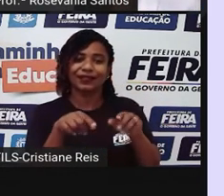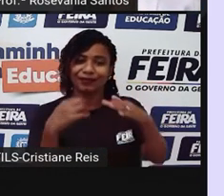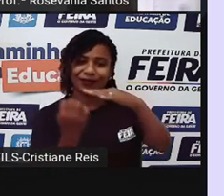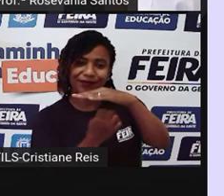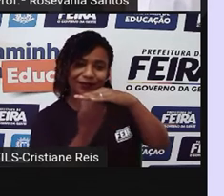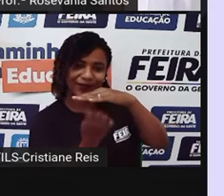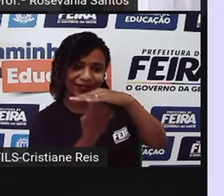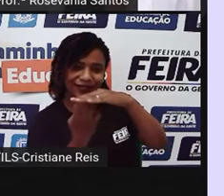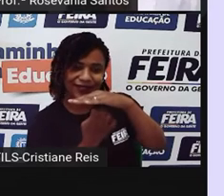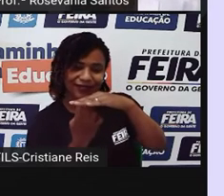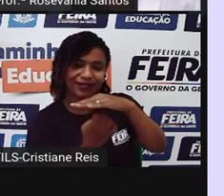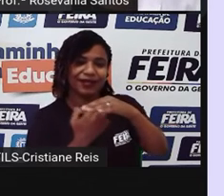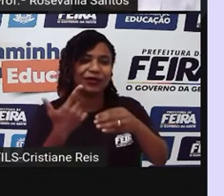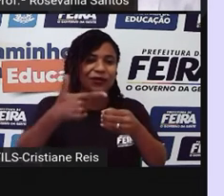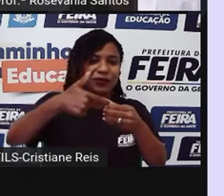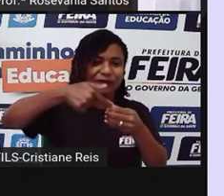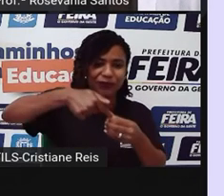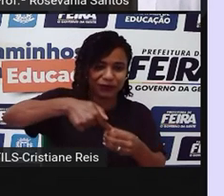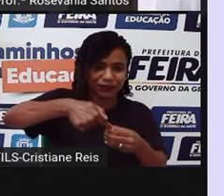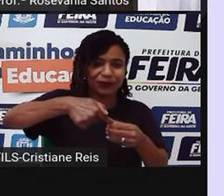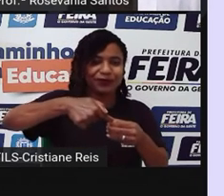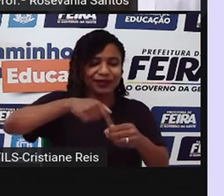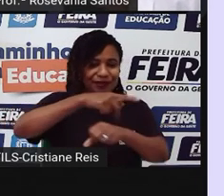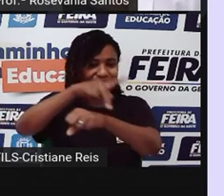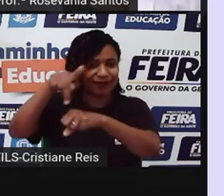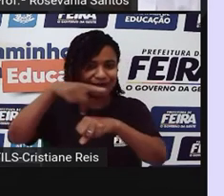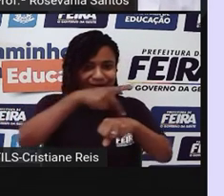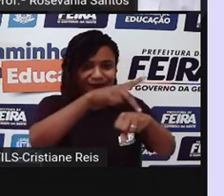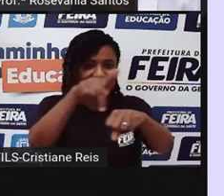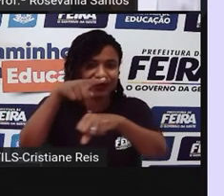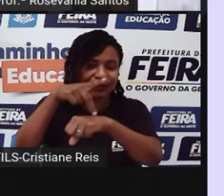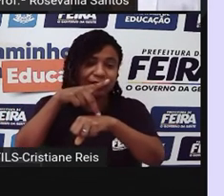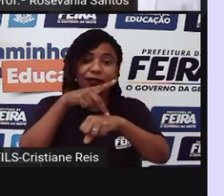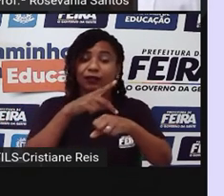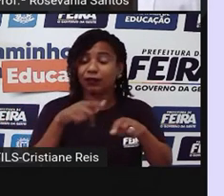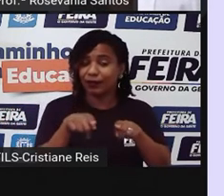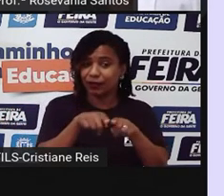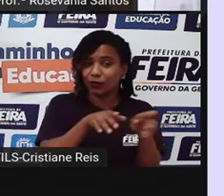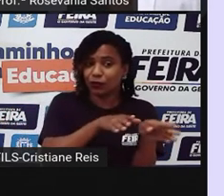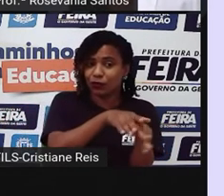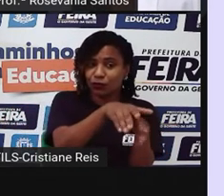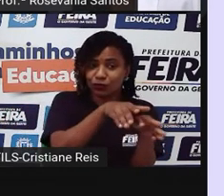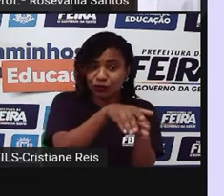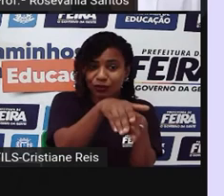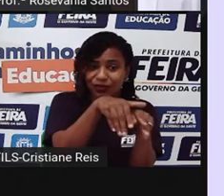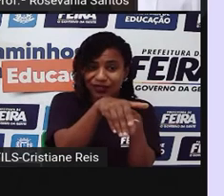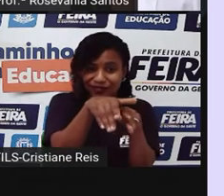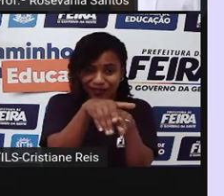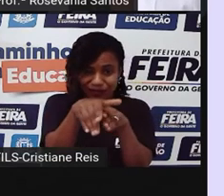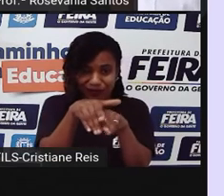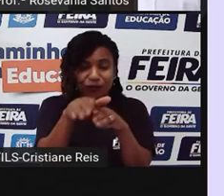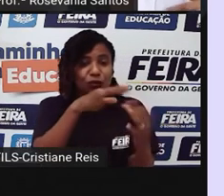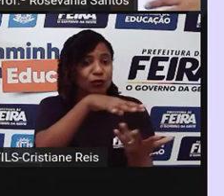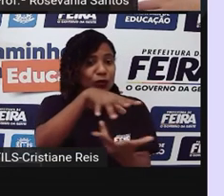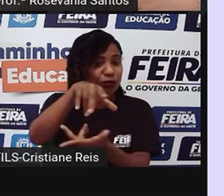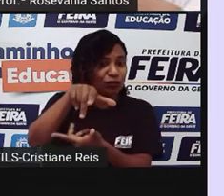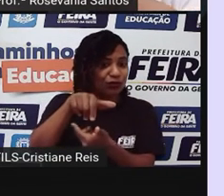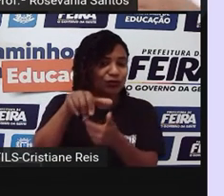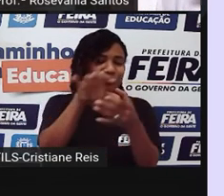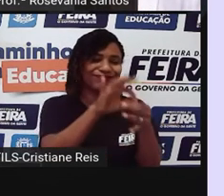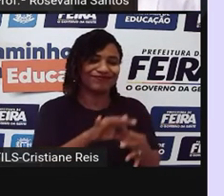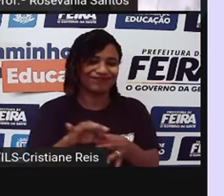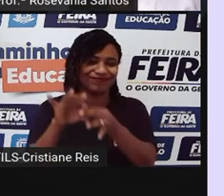países produtores e exportadores de petróleo, nós temos alguns conselhos, né, no mundo, e isso faz com que